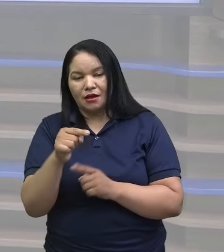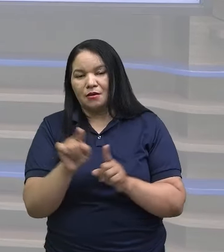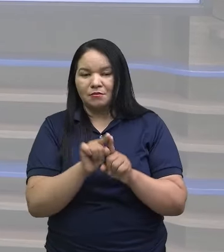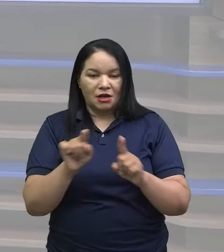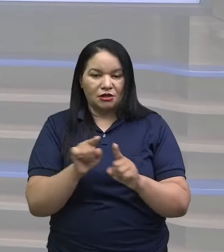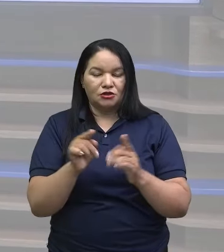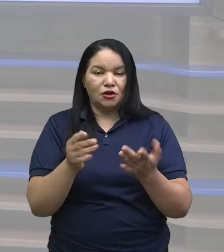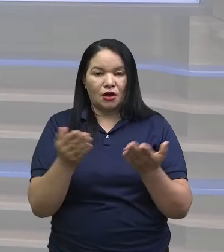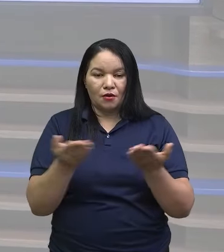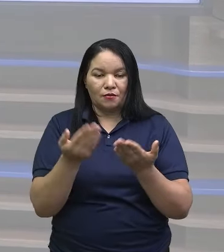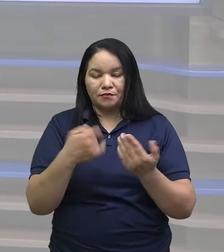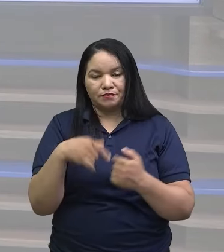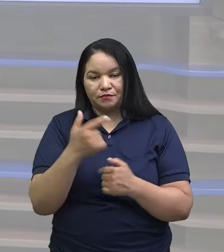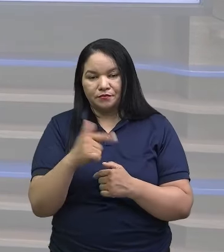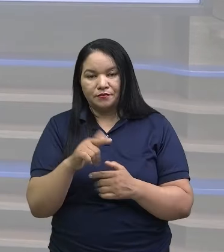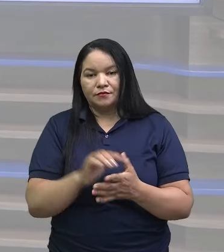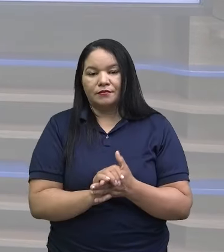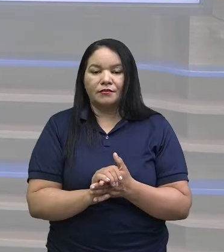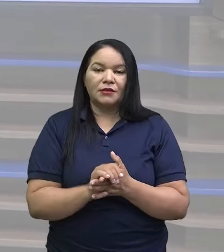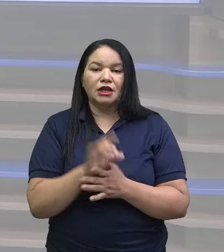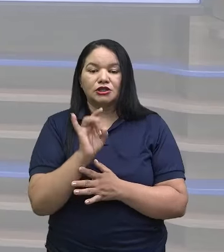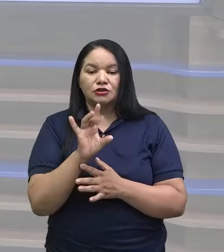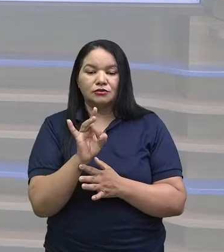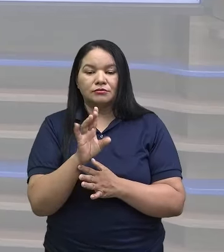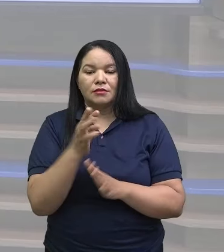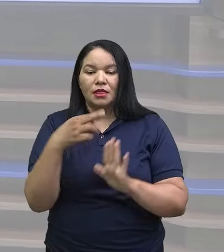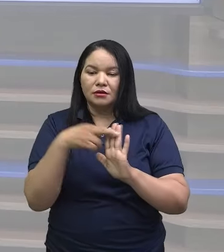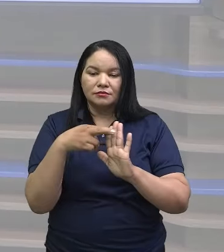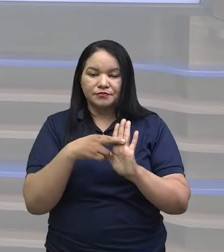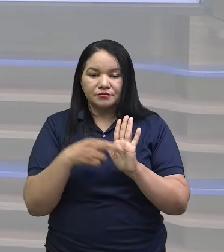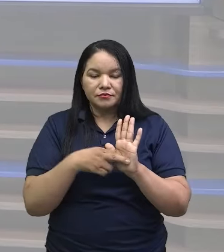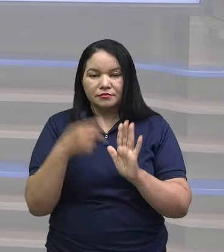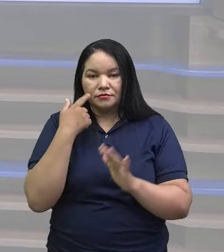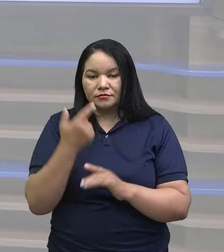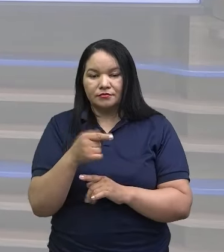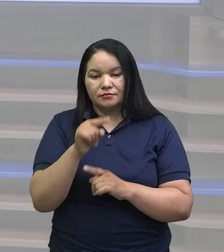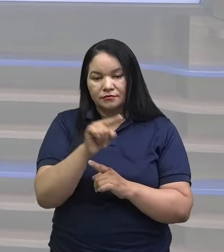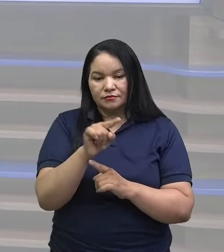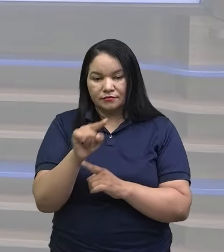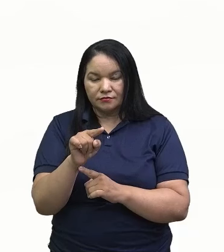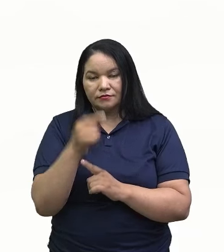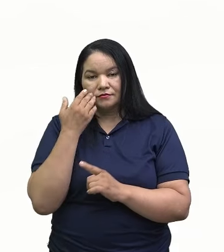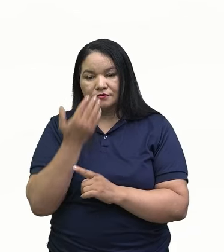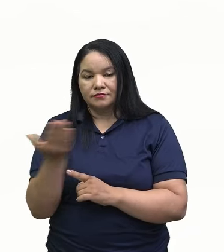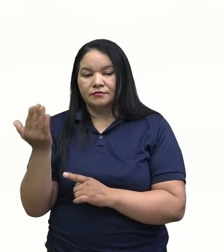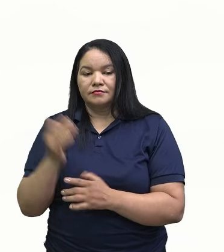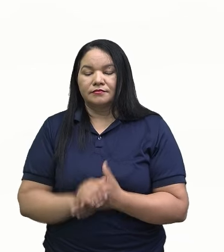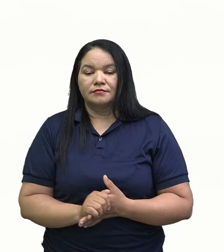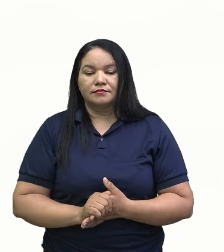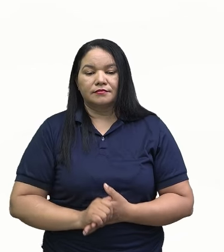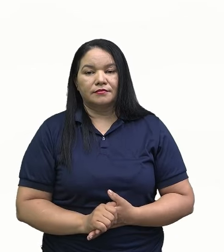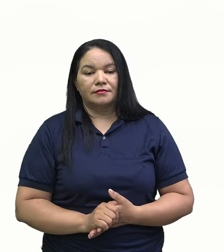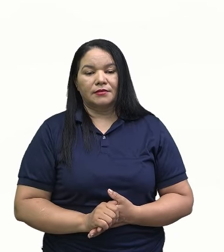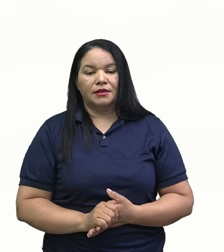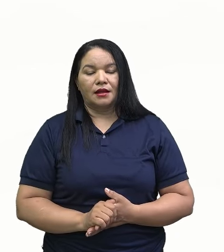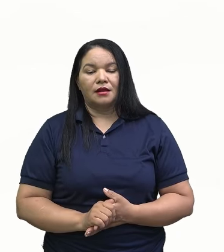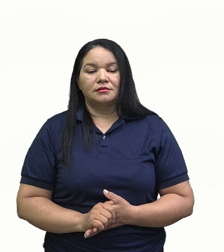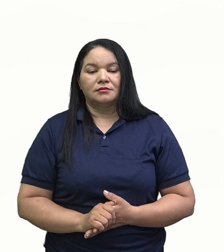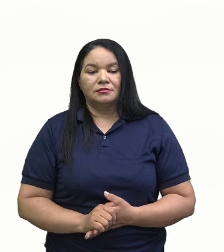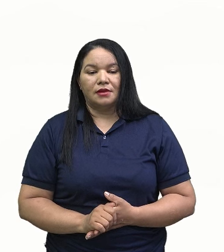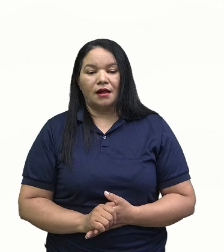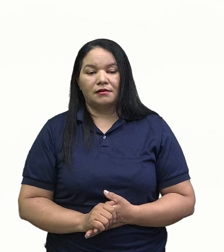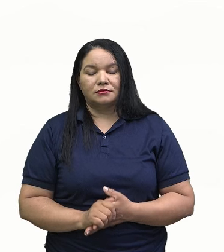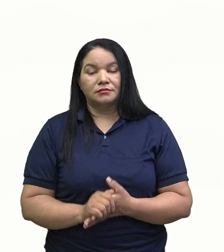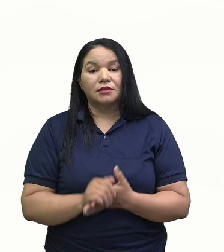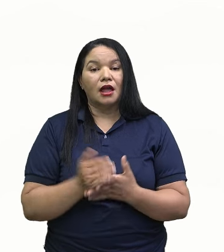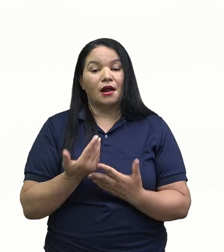mais o trema. Ele só vai entrar nas regras que vão aparecer agora para vocês, tá bom? Vamos voltar à cartela e olha o que está dizendo.